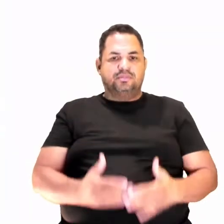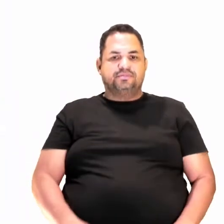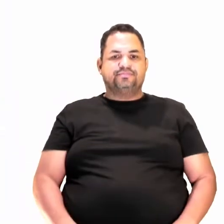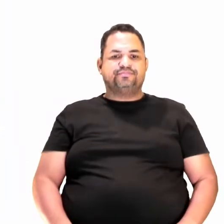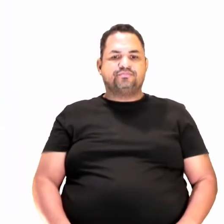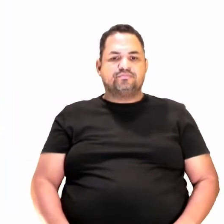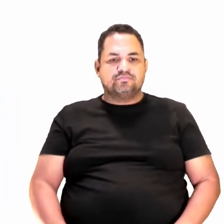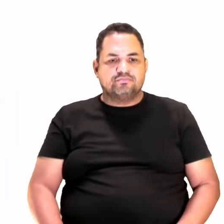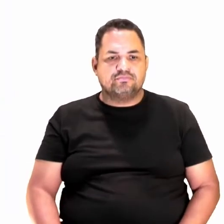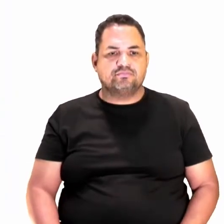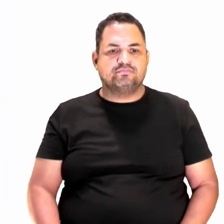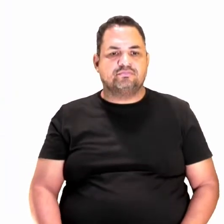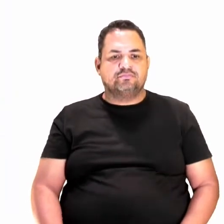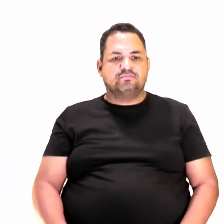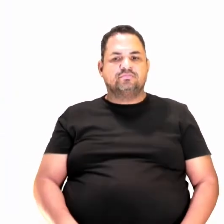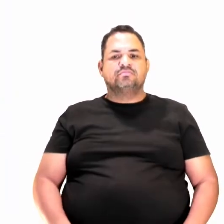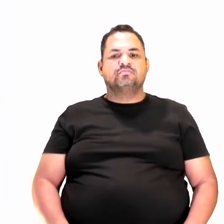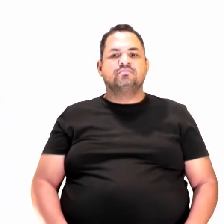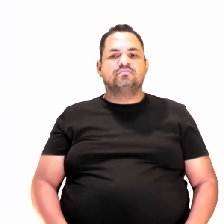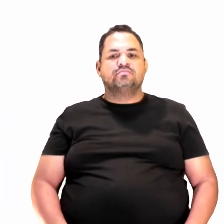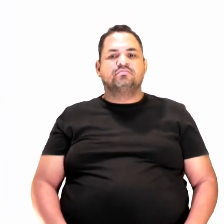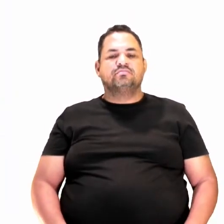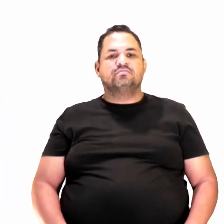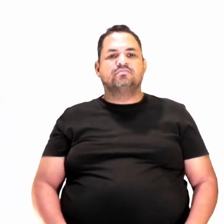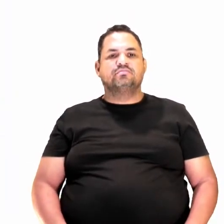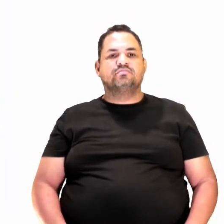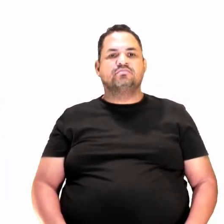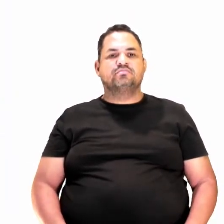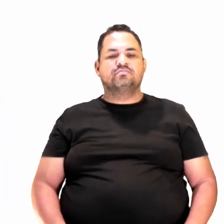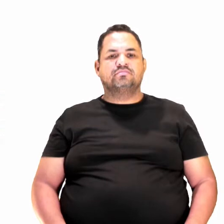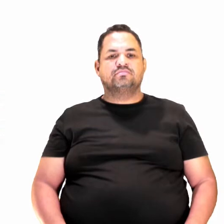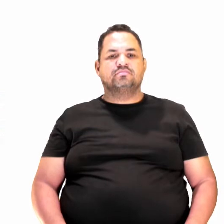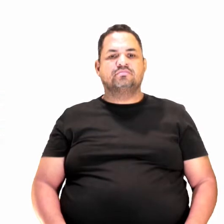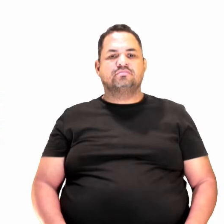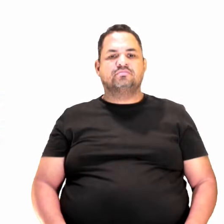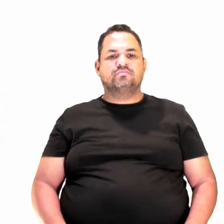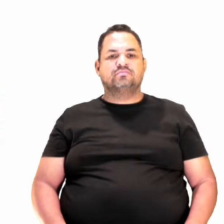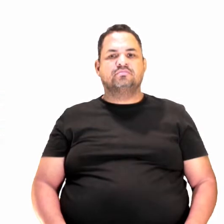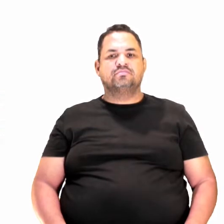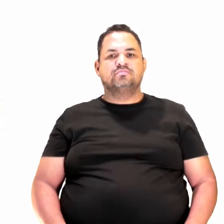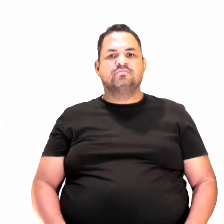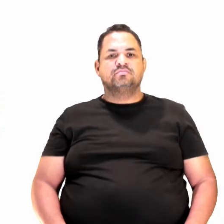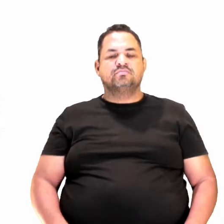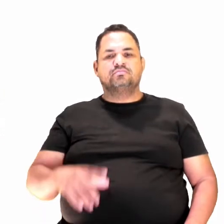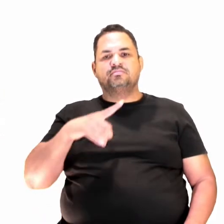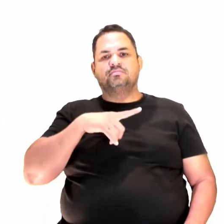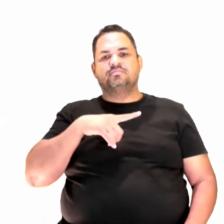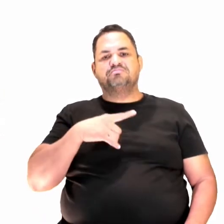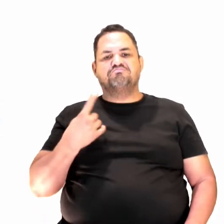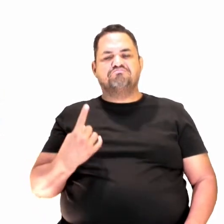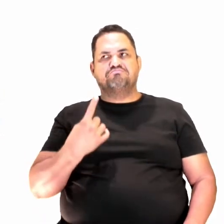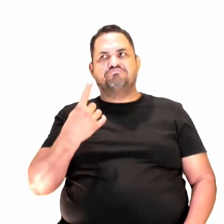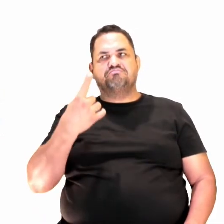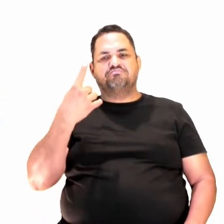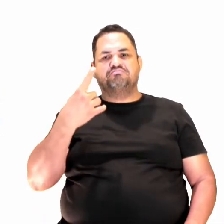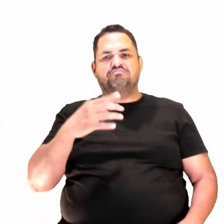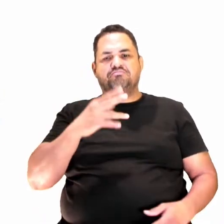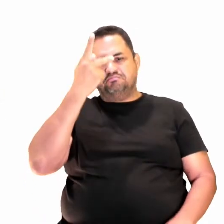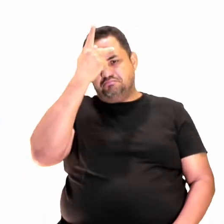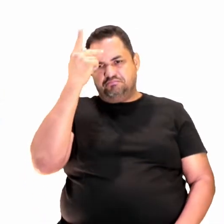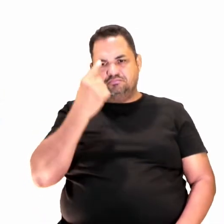eu vou falar brown, vou usar brown aqui, que meu cabelo é castanho, mas não está castanho hoje em dia. Então, and brown hair, ou